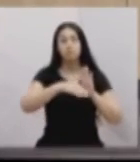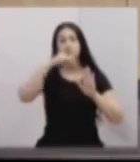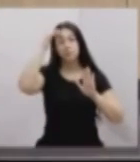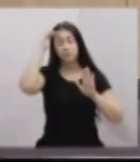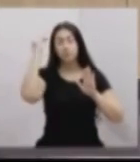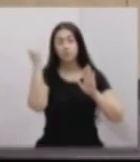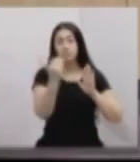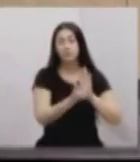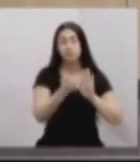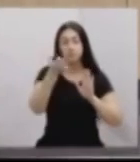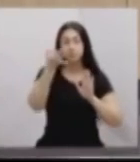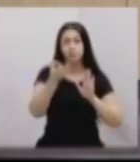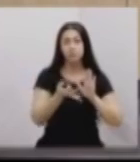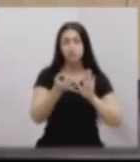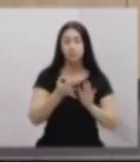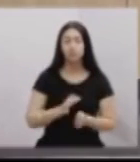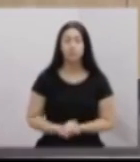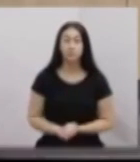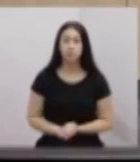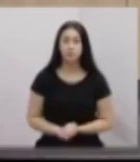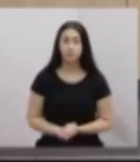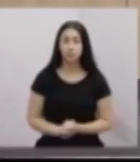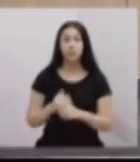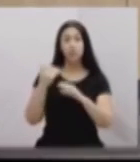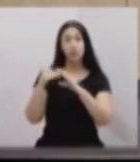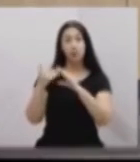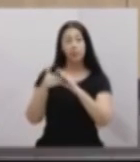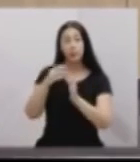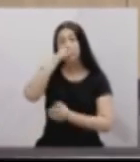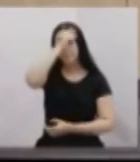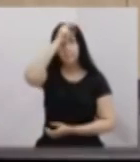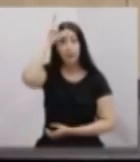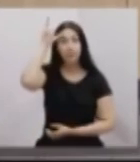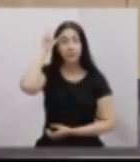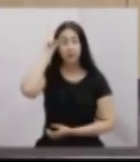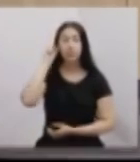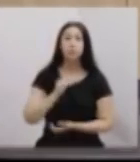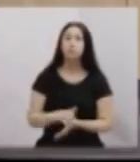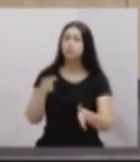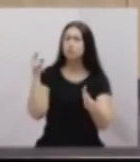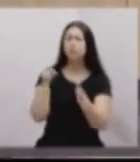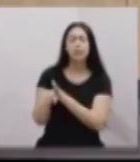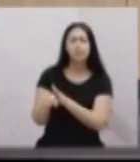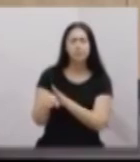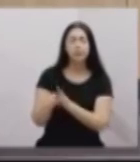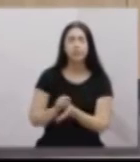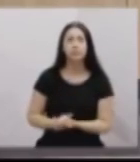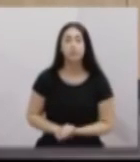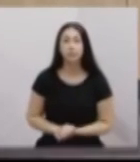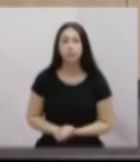plenário, cumpridas as formalidades regimentais, seja encaminhado ao senhor prefeito municipal de Jacareí o seguinte pedido de